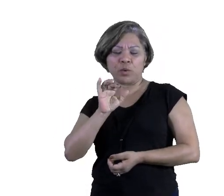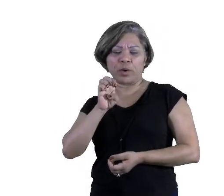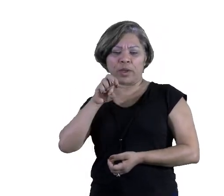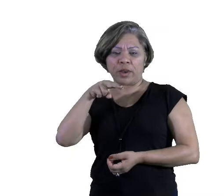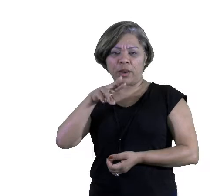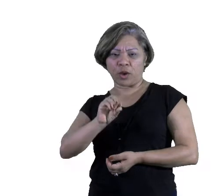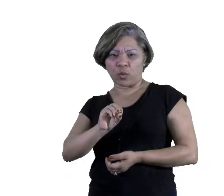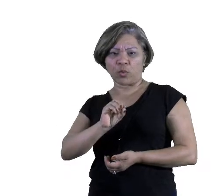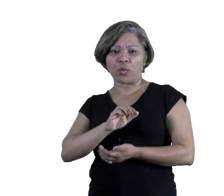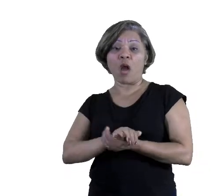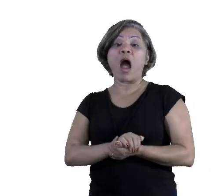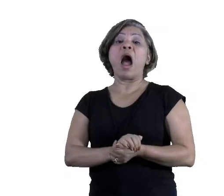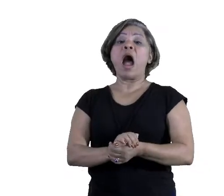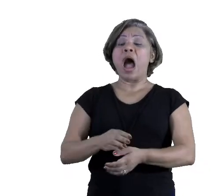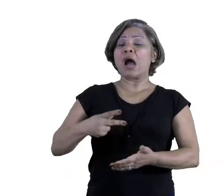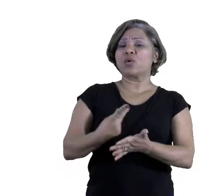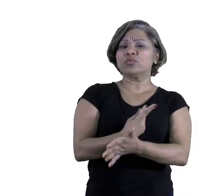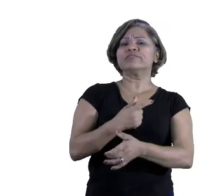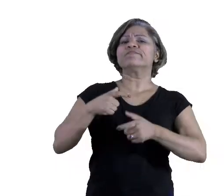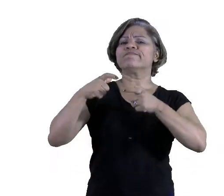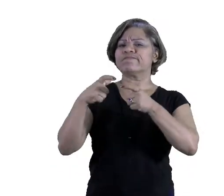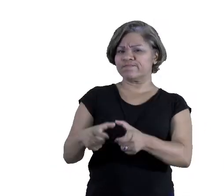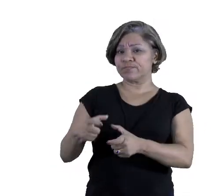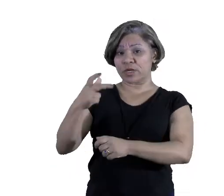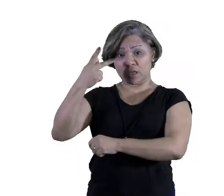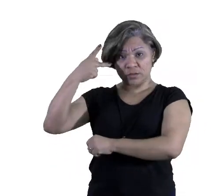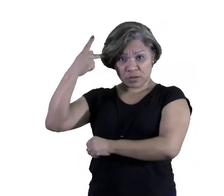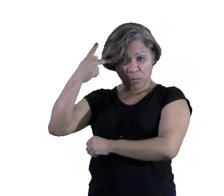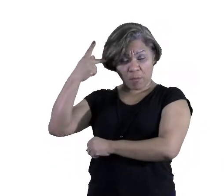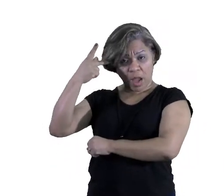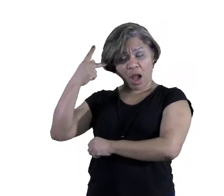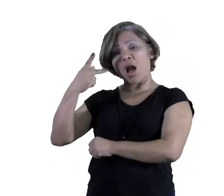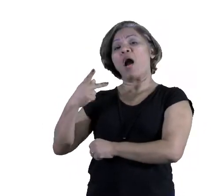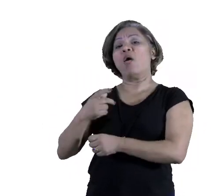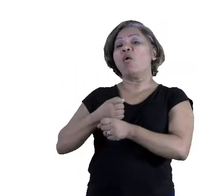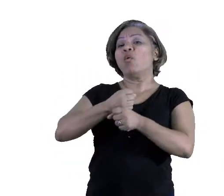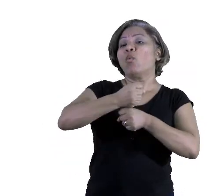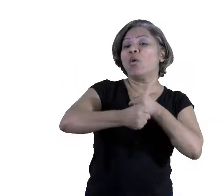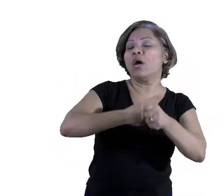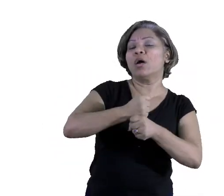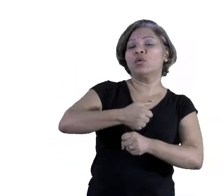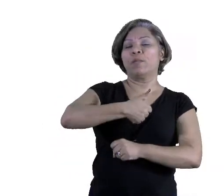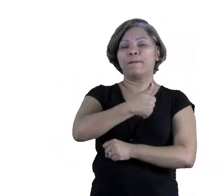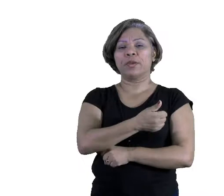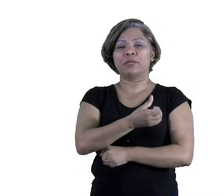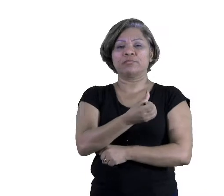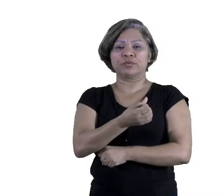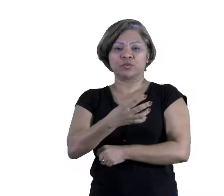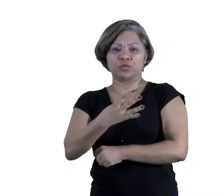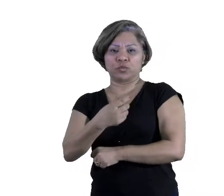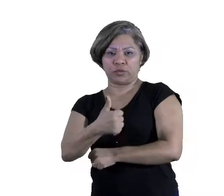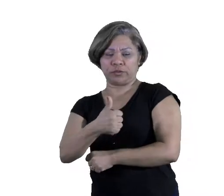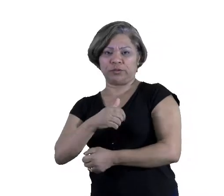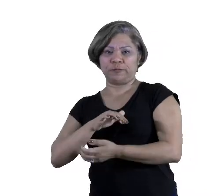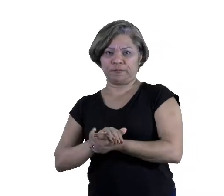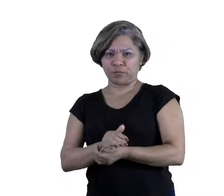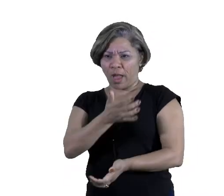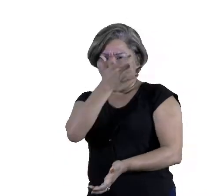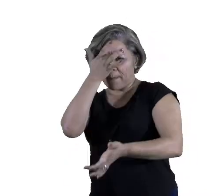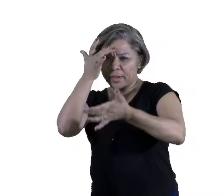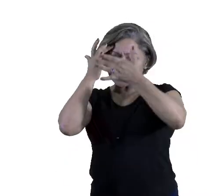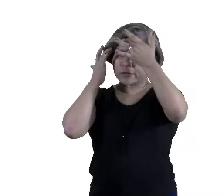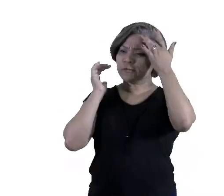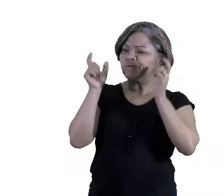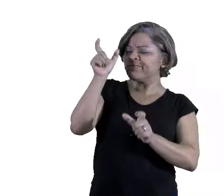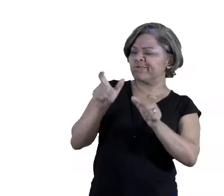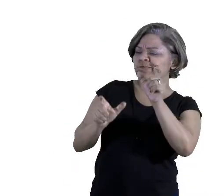na província de São Paulo, em 1641. Bom, os revoltosos eles estavam